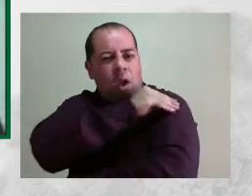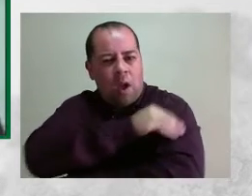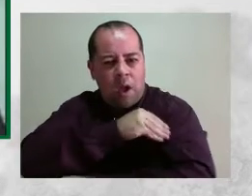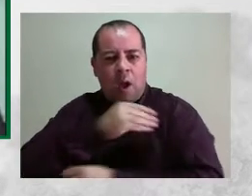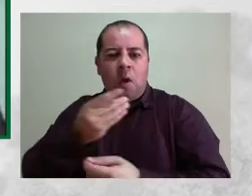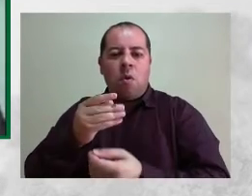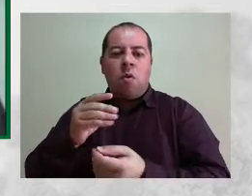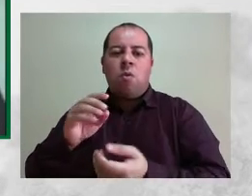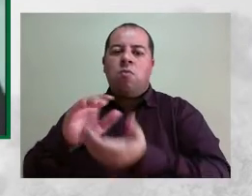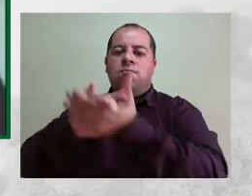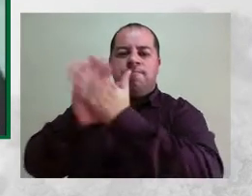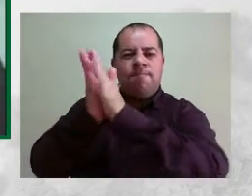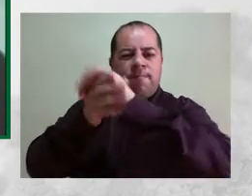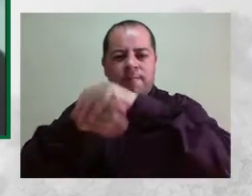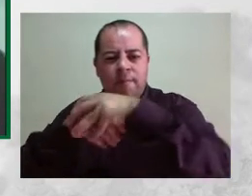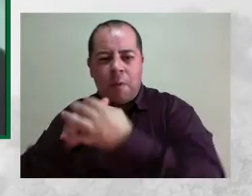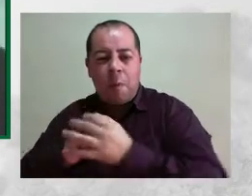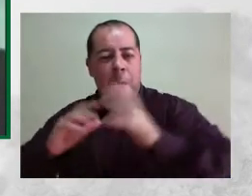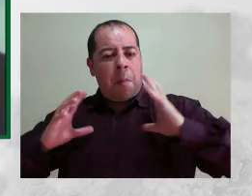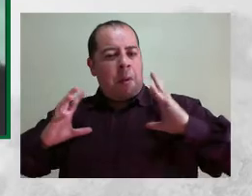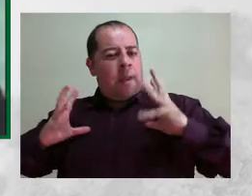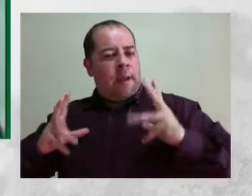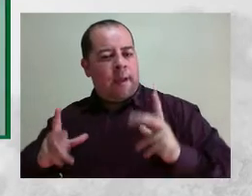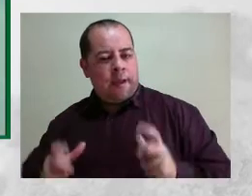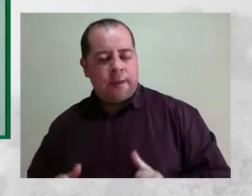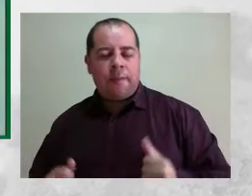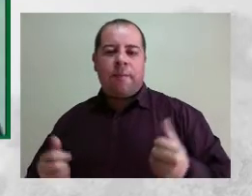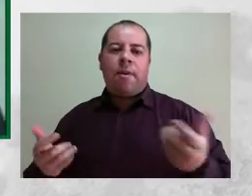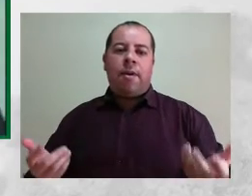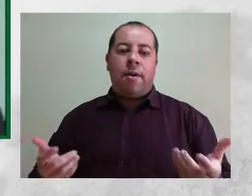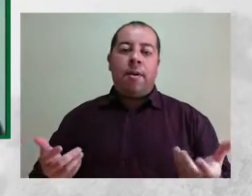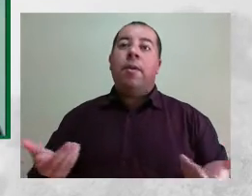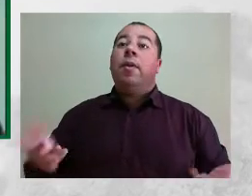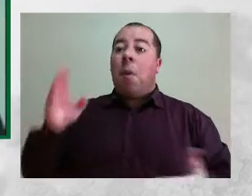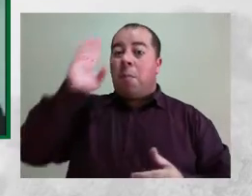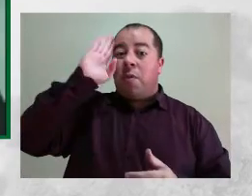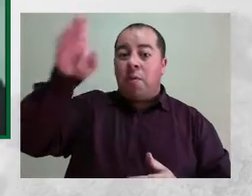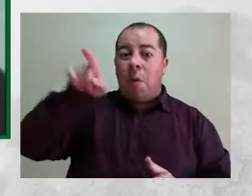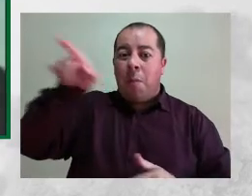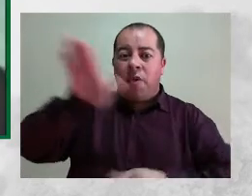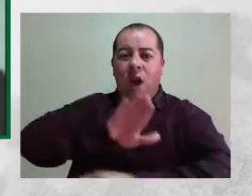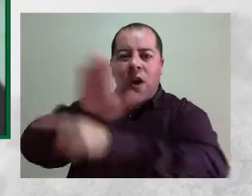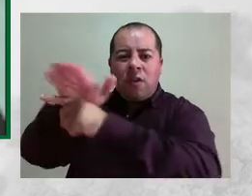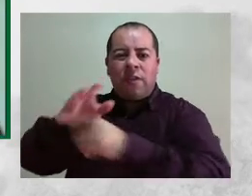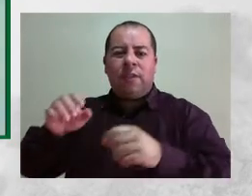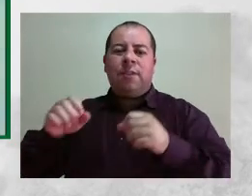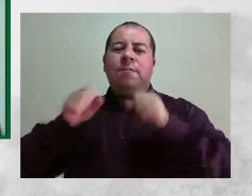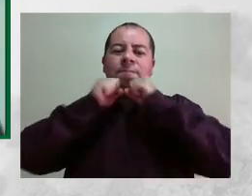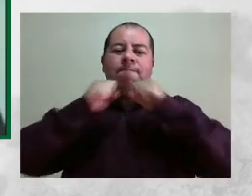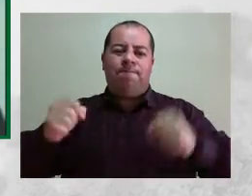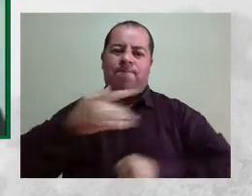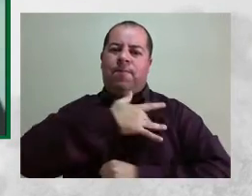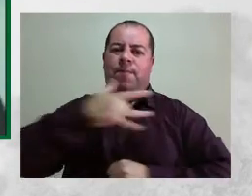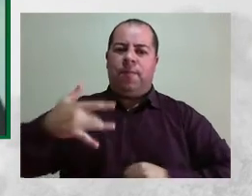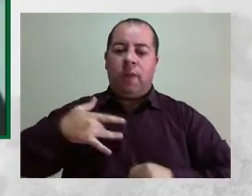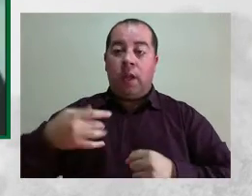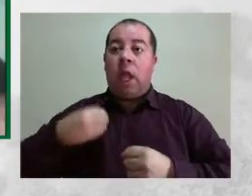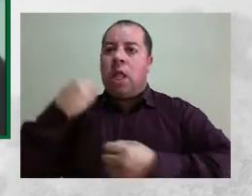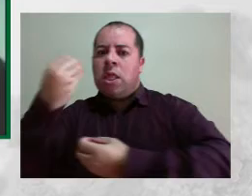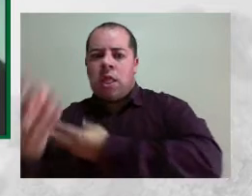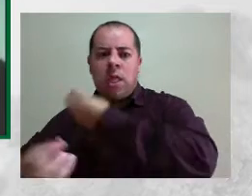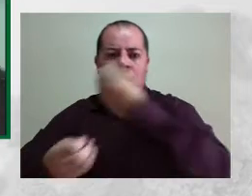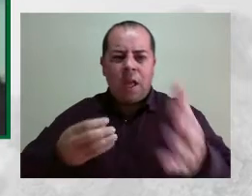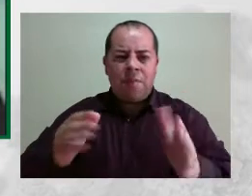de sabão líquido, que isso aí está sendo muito importante, principalmente para os agentes de saúde, e